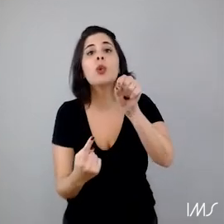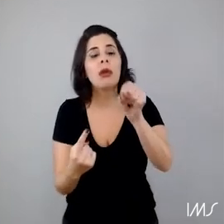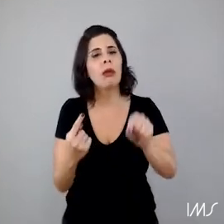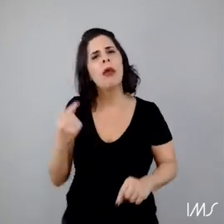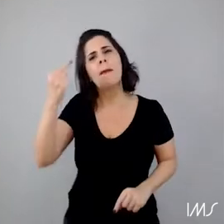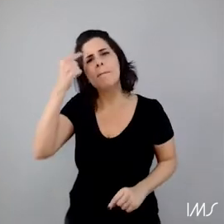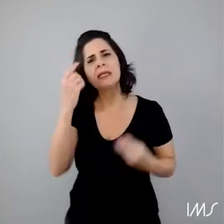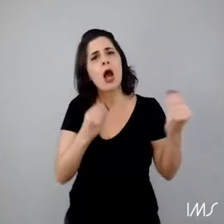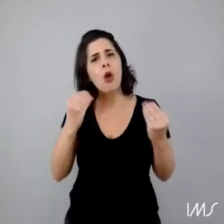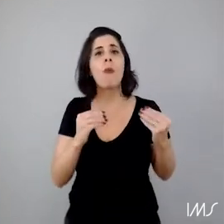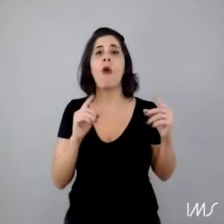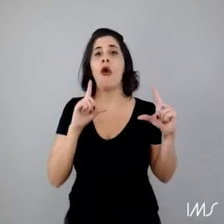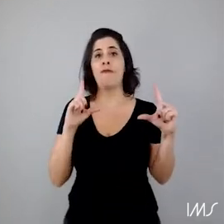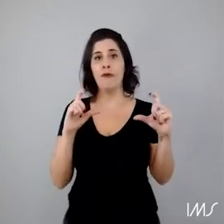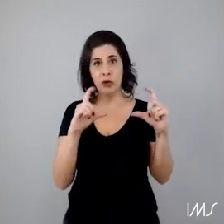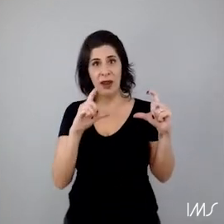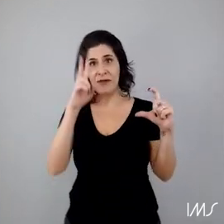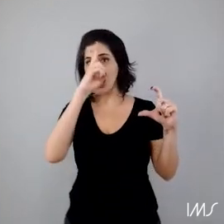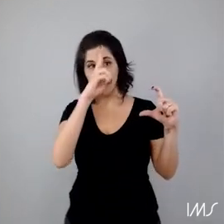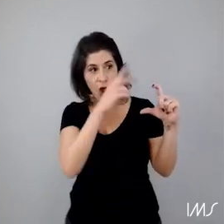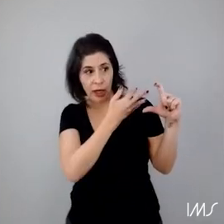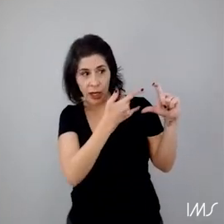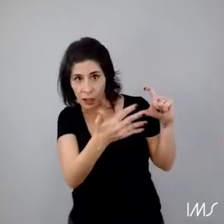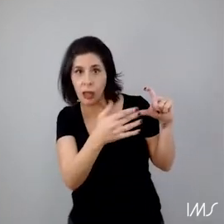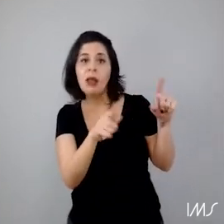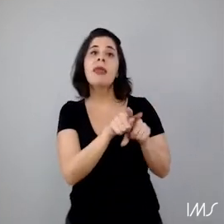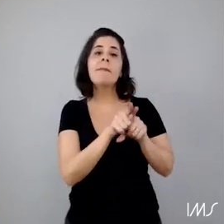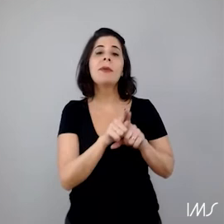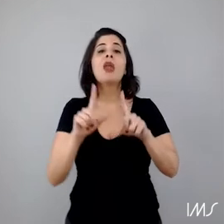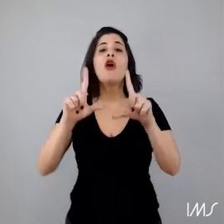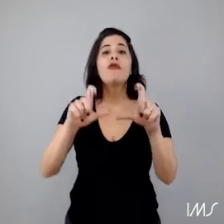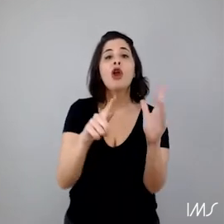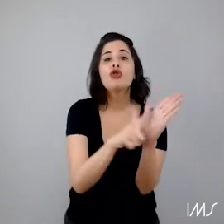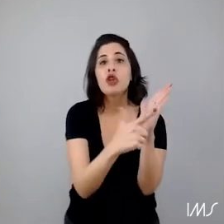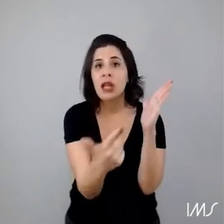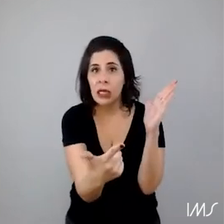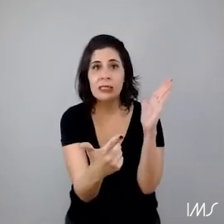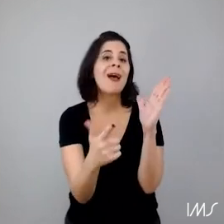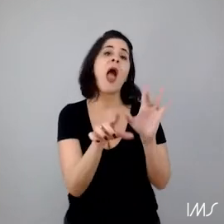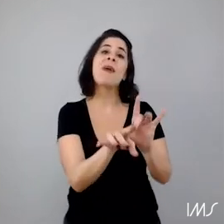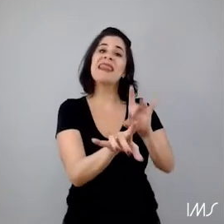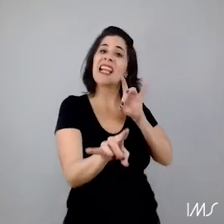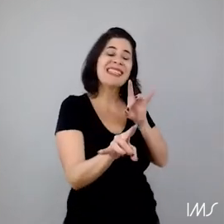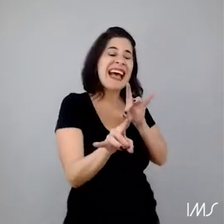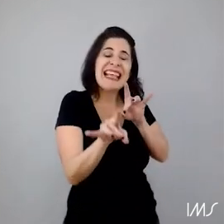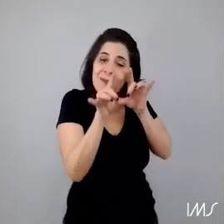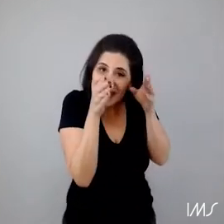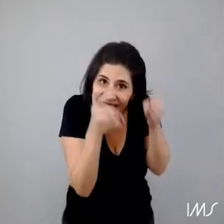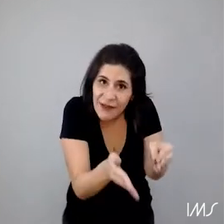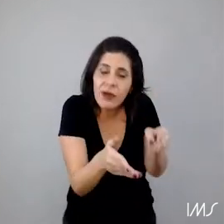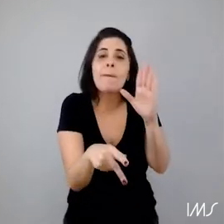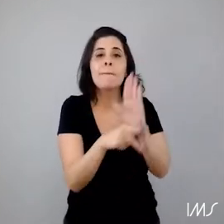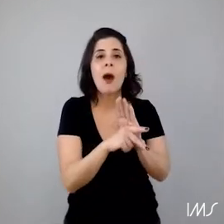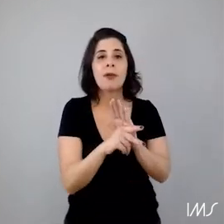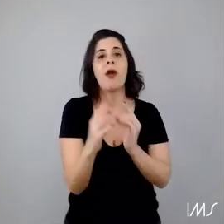da fotografia e de sua expressão contemporânea, inclusive o fotojornalismo, como técnica específica das artes visuais.